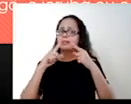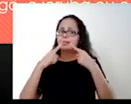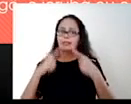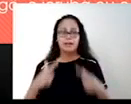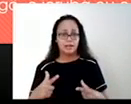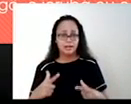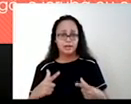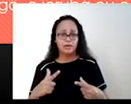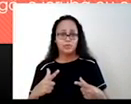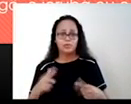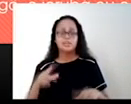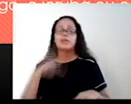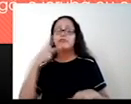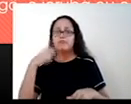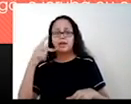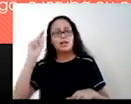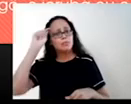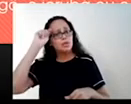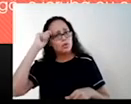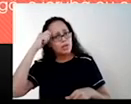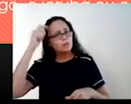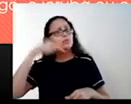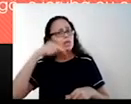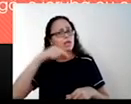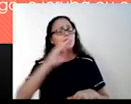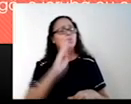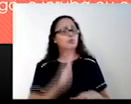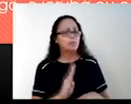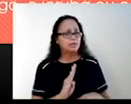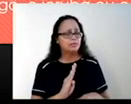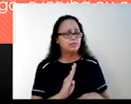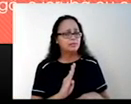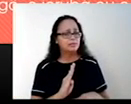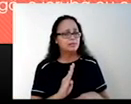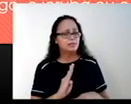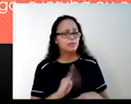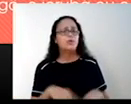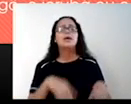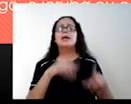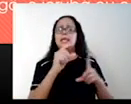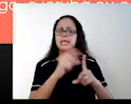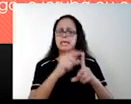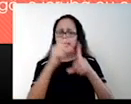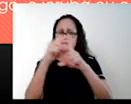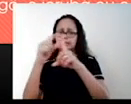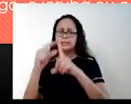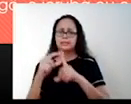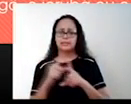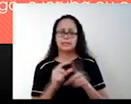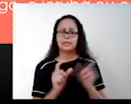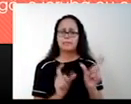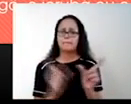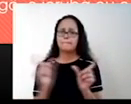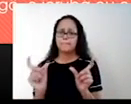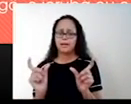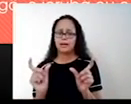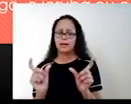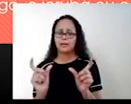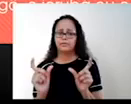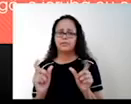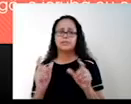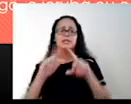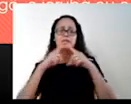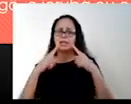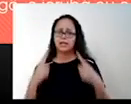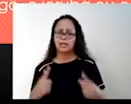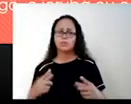faladas pelos negros aqui no Brasil. E parte, então, dessas palavras, né, da linguagem